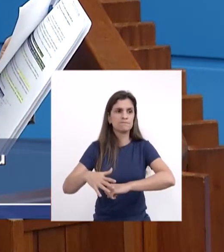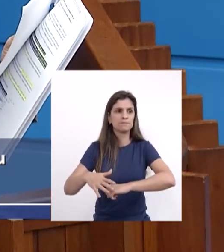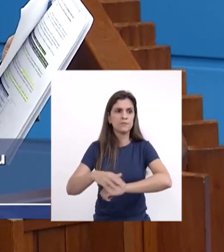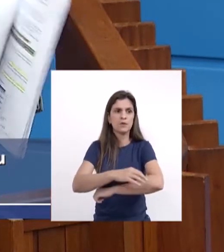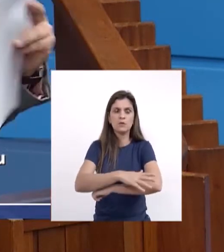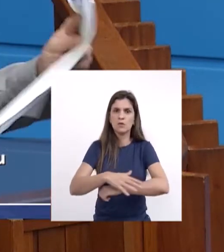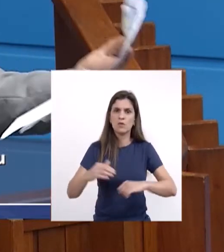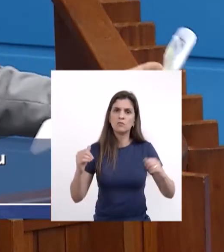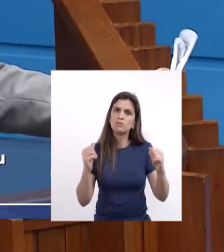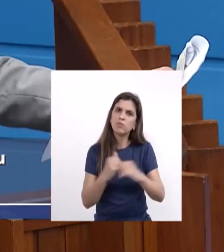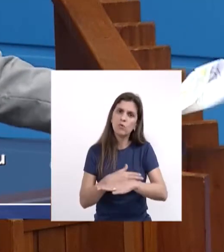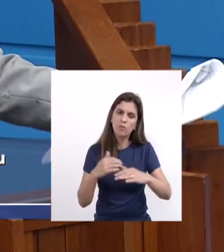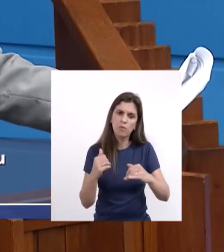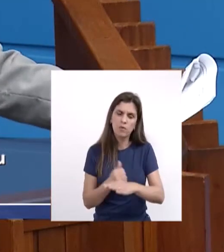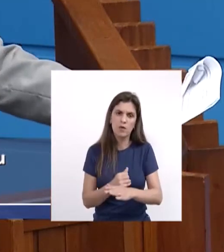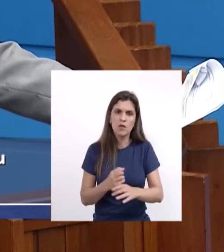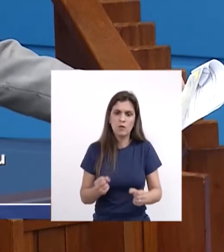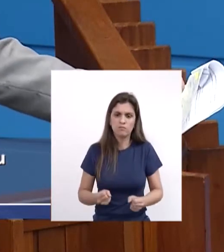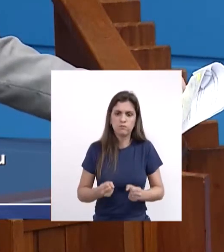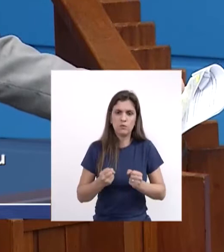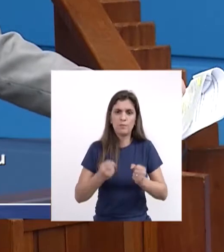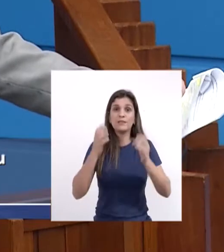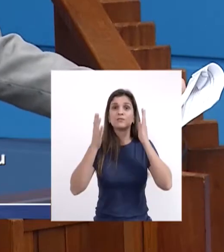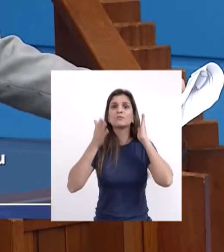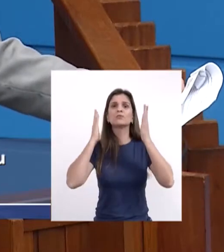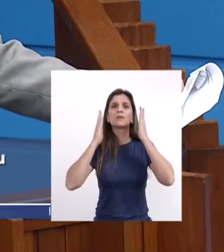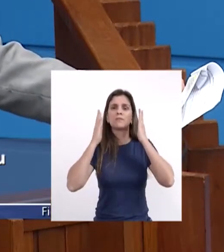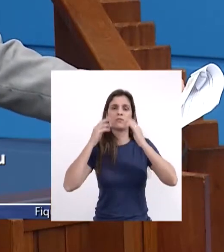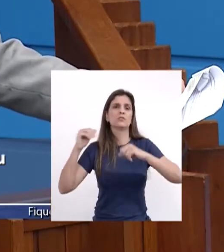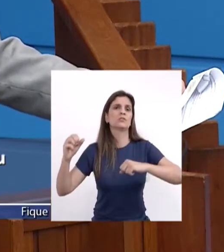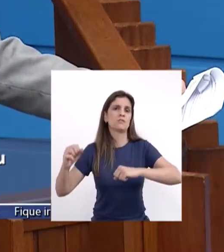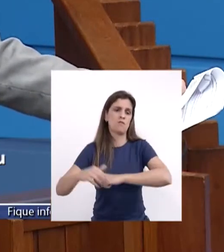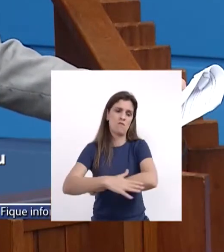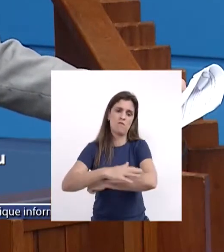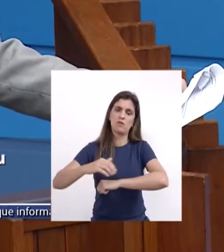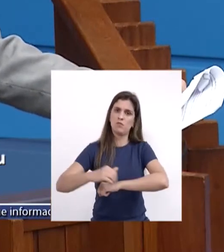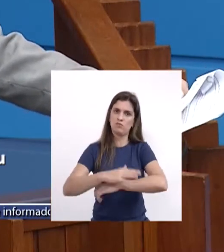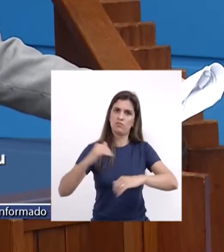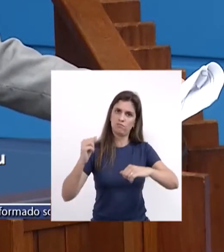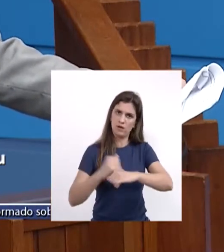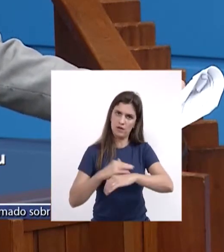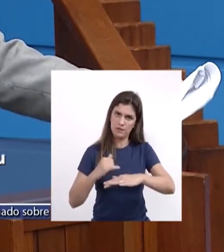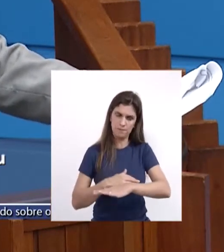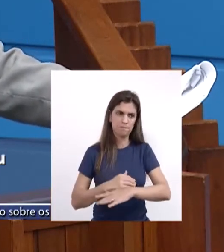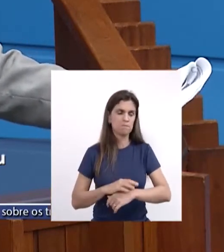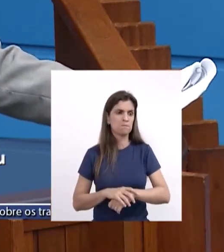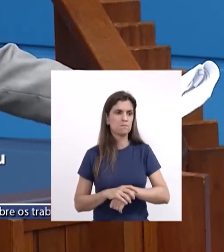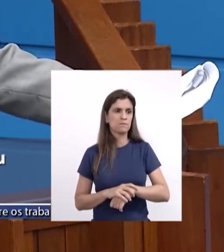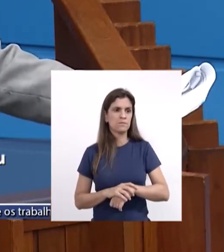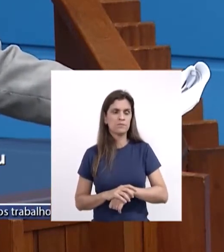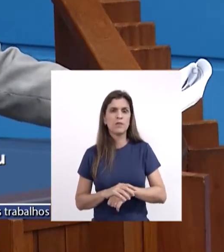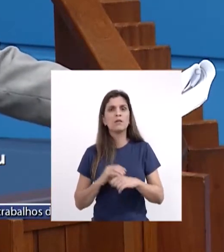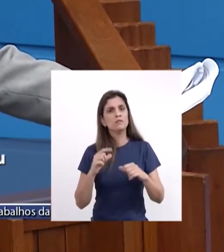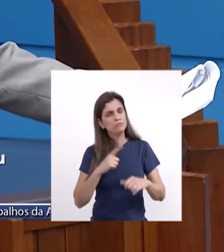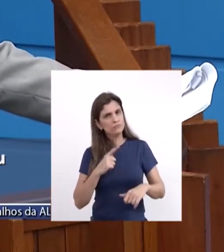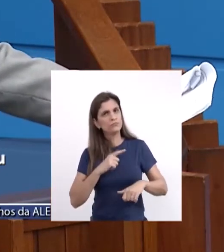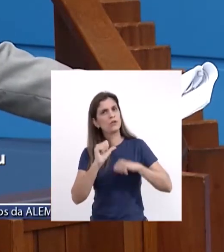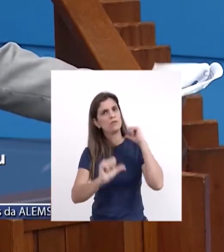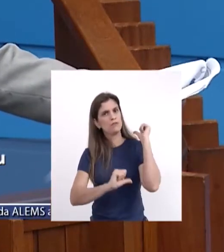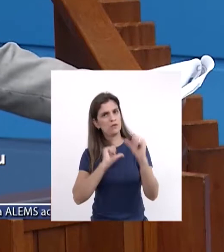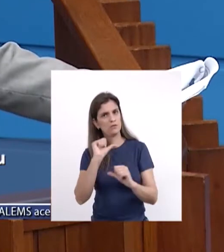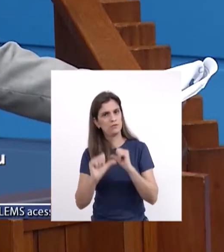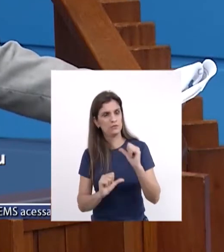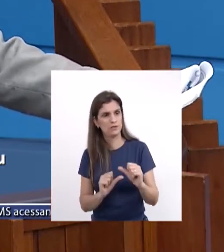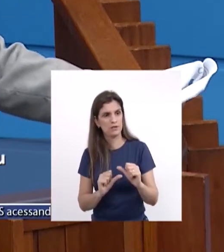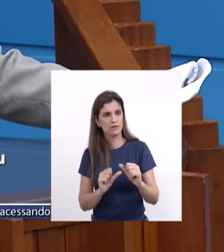de excesso de peso dos caminhões. Isso também é uma das questões levantadas pela CRMS Via, que houve alteração na questão